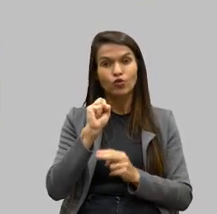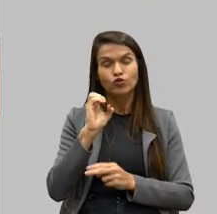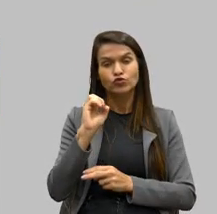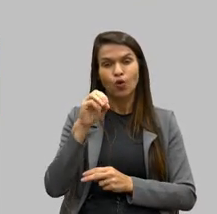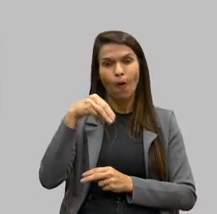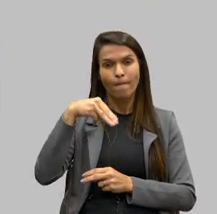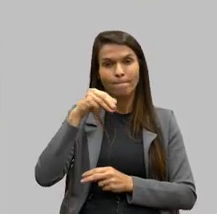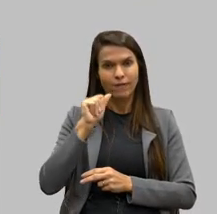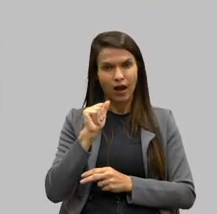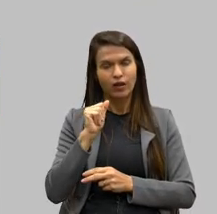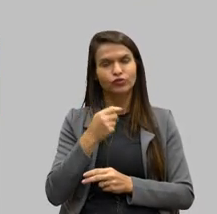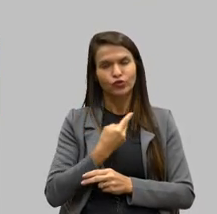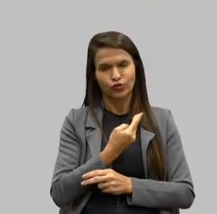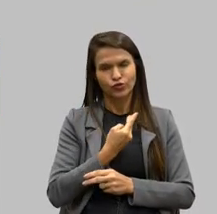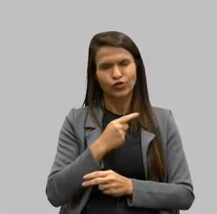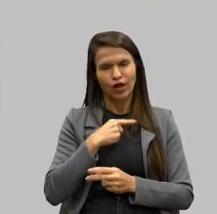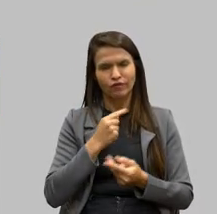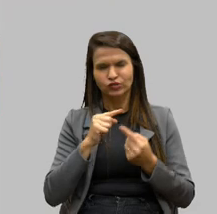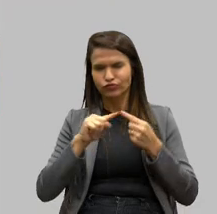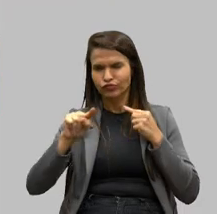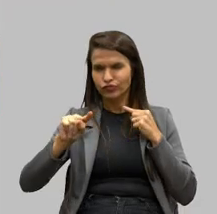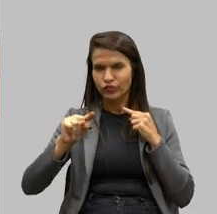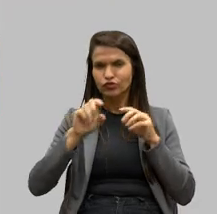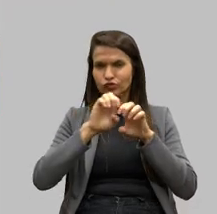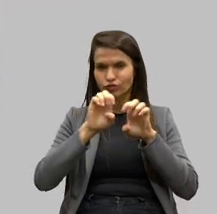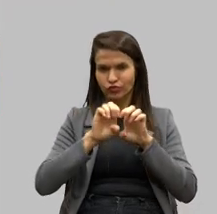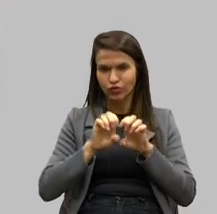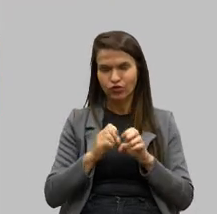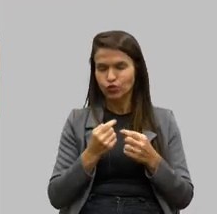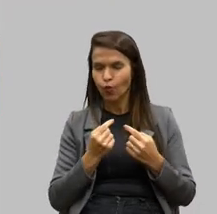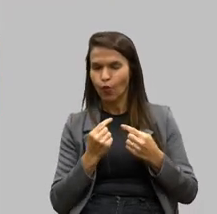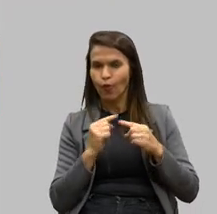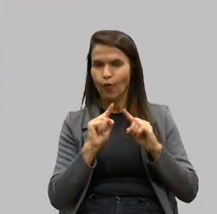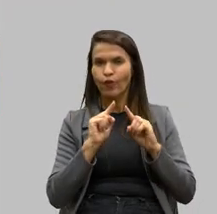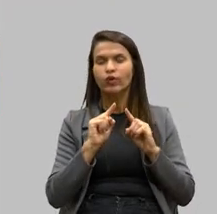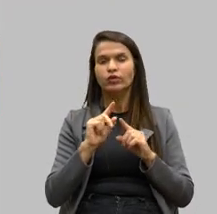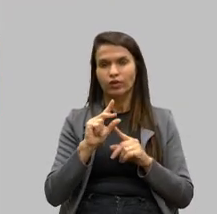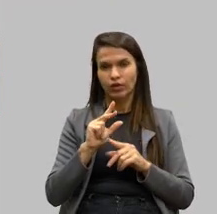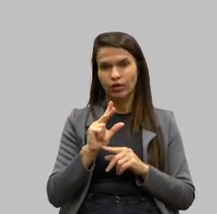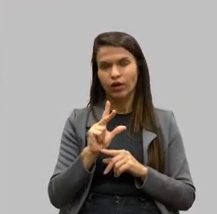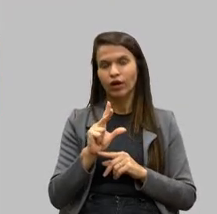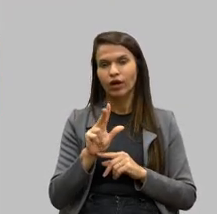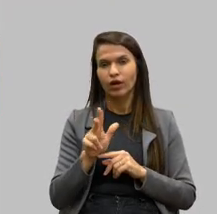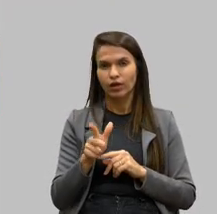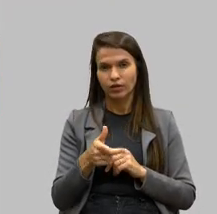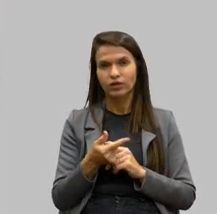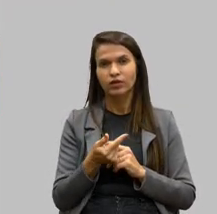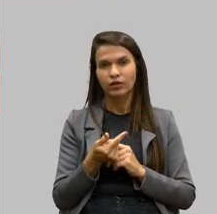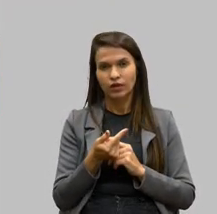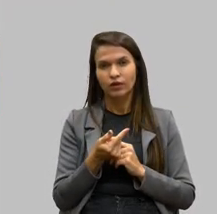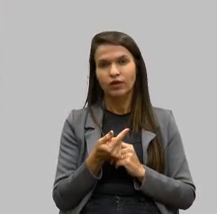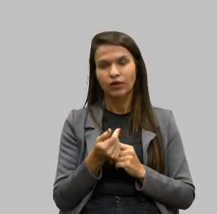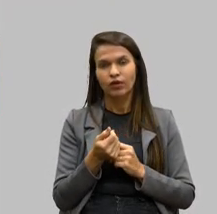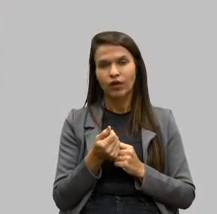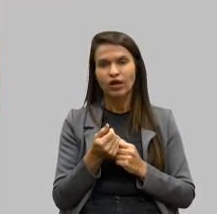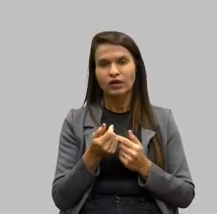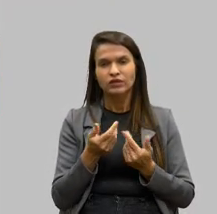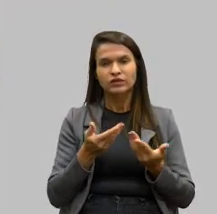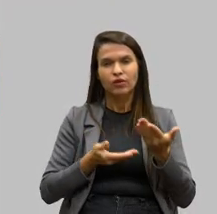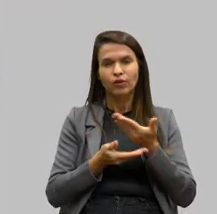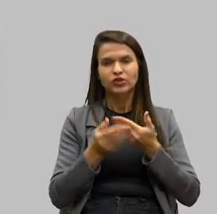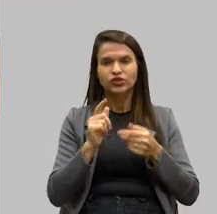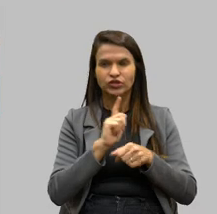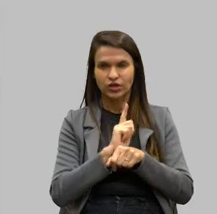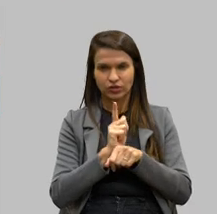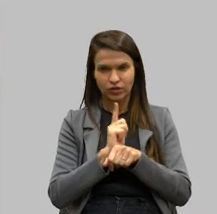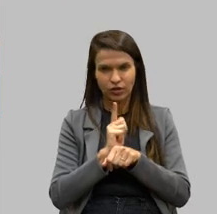que nós dois temos divergências estruturais sobre isso, eu sou contra esse, vocês chamam de compartilhamento de gestão,